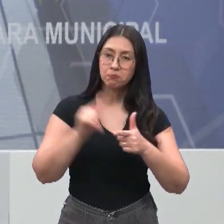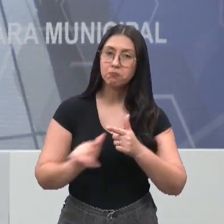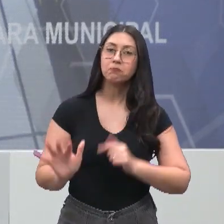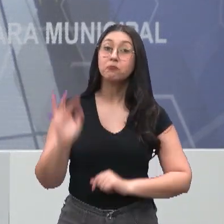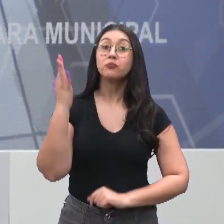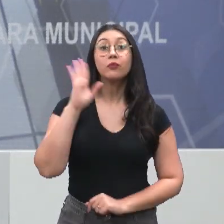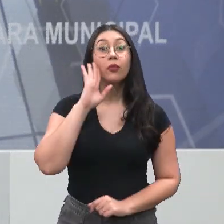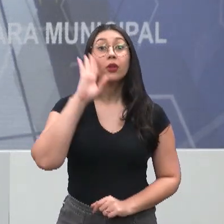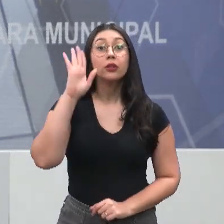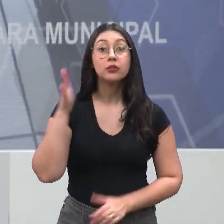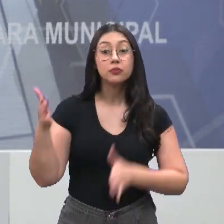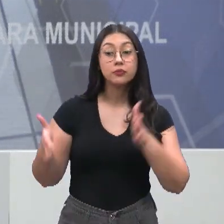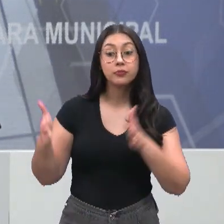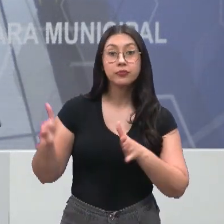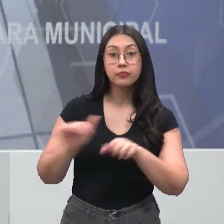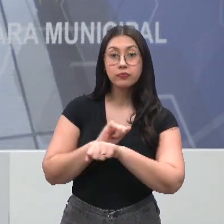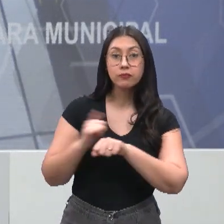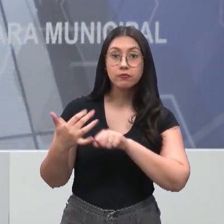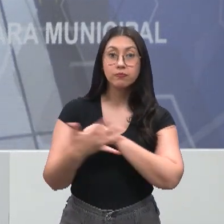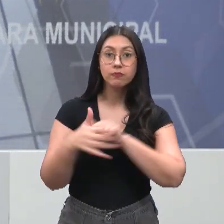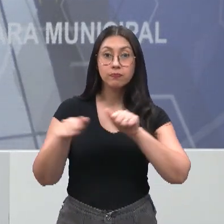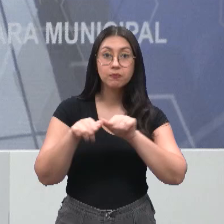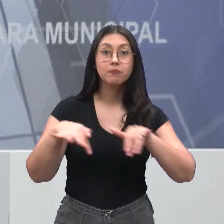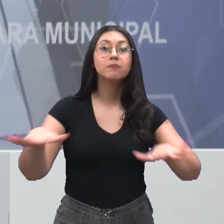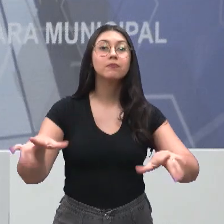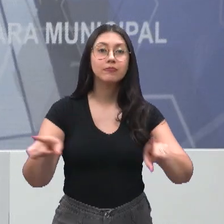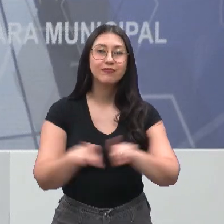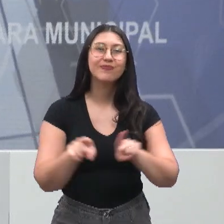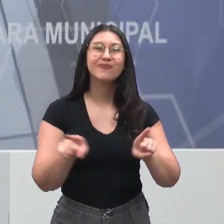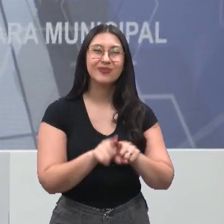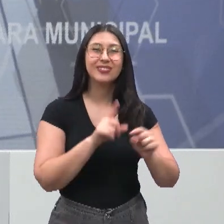período da pandemia e depois o pós-pandemia.